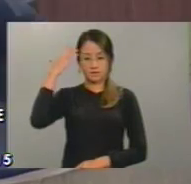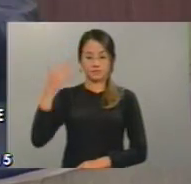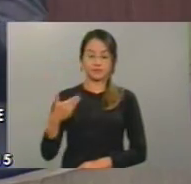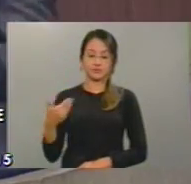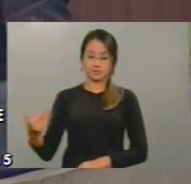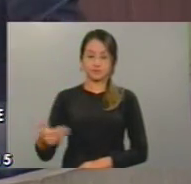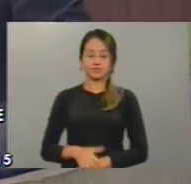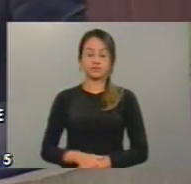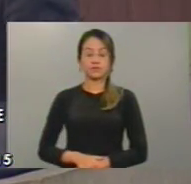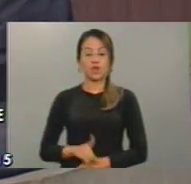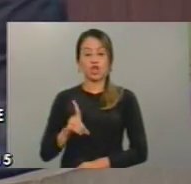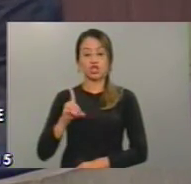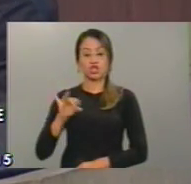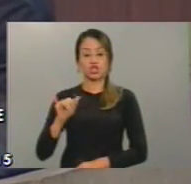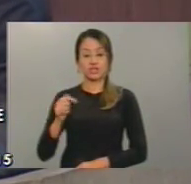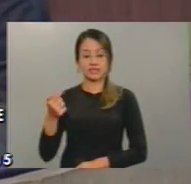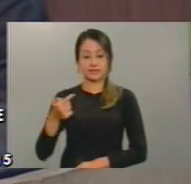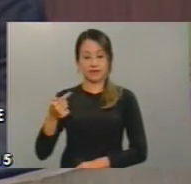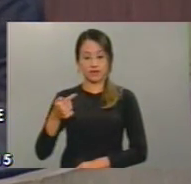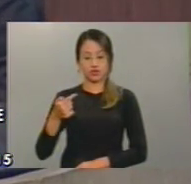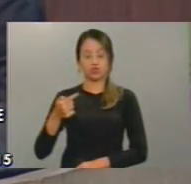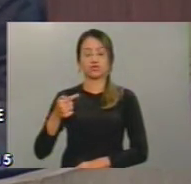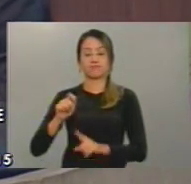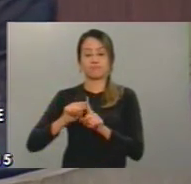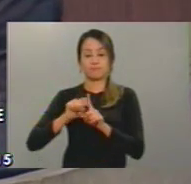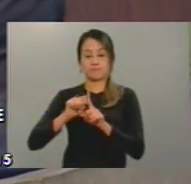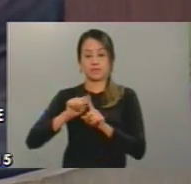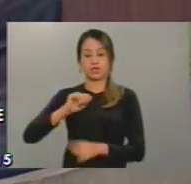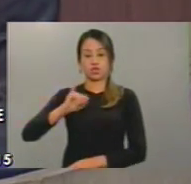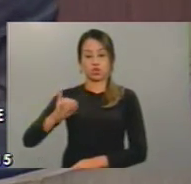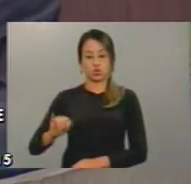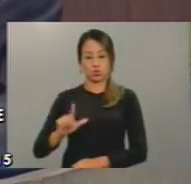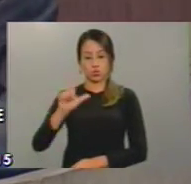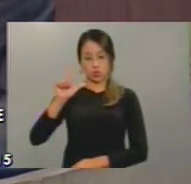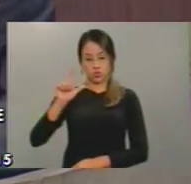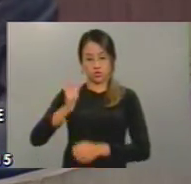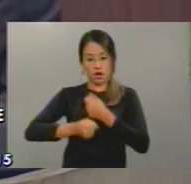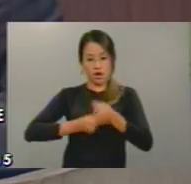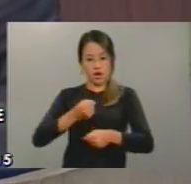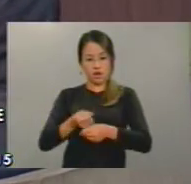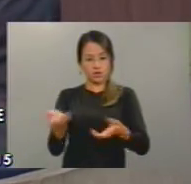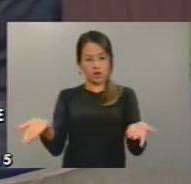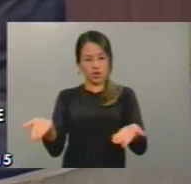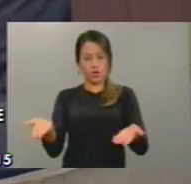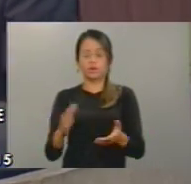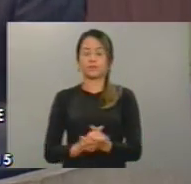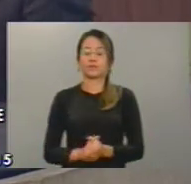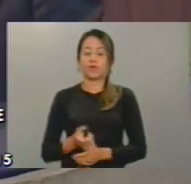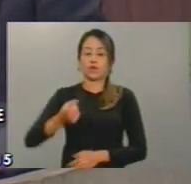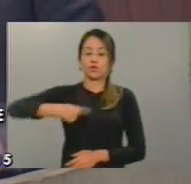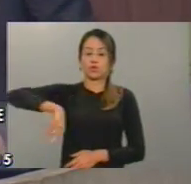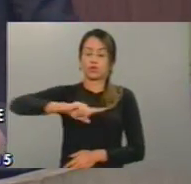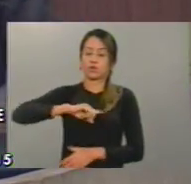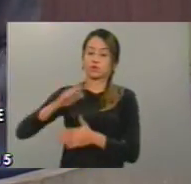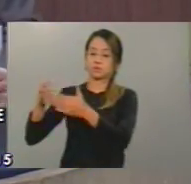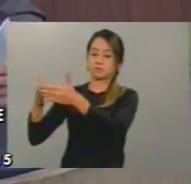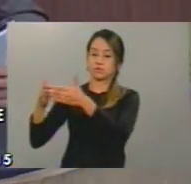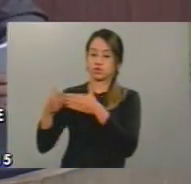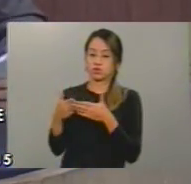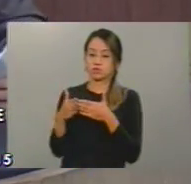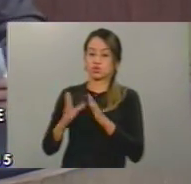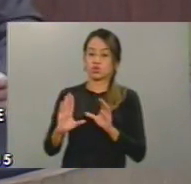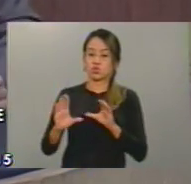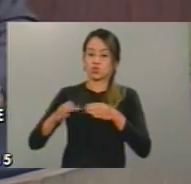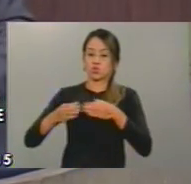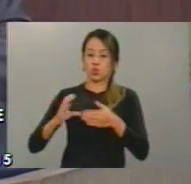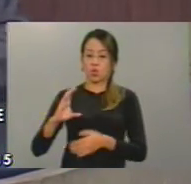dia 7 de julho de 2015, senhor presidente, requeremos aqui uma comissão especial assinada nos